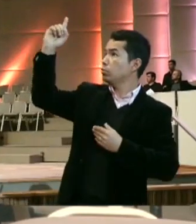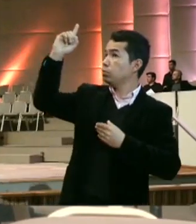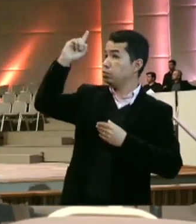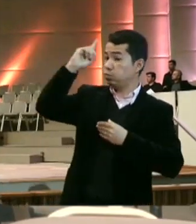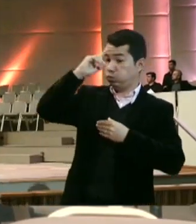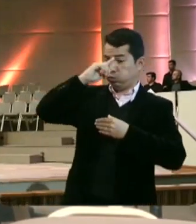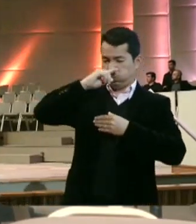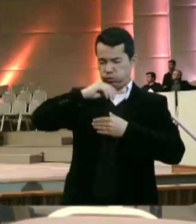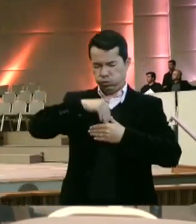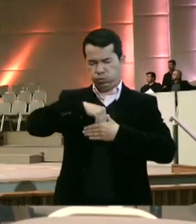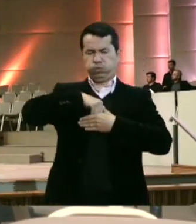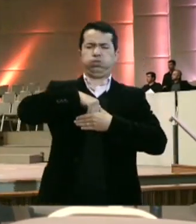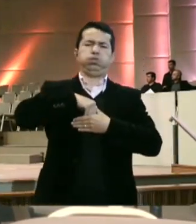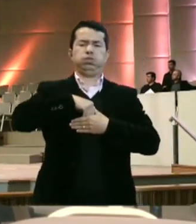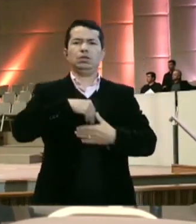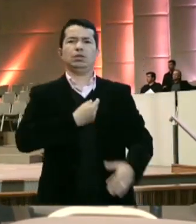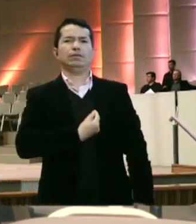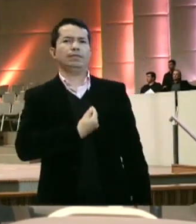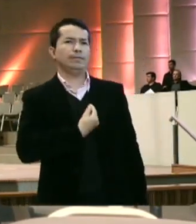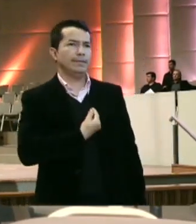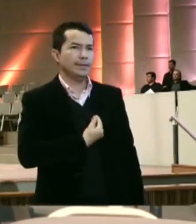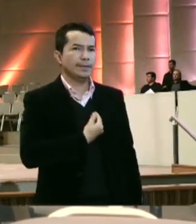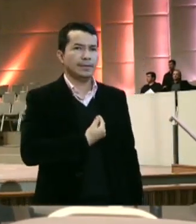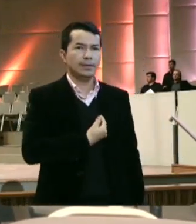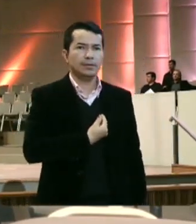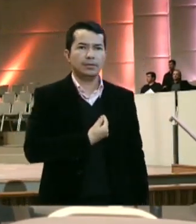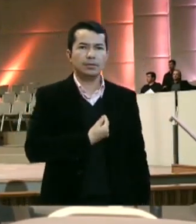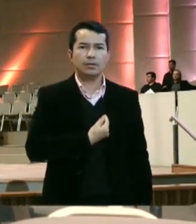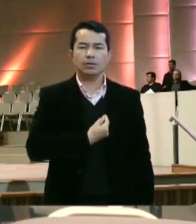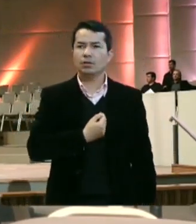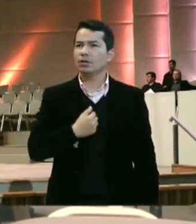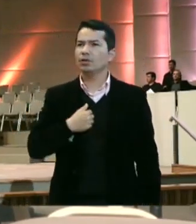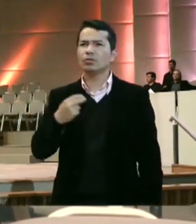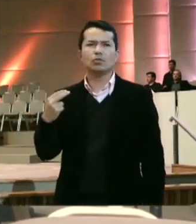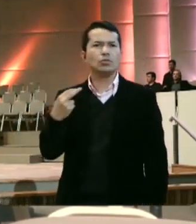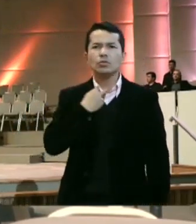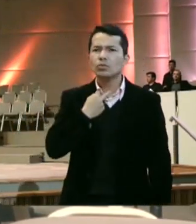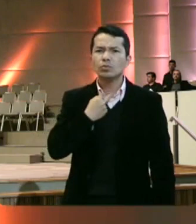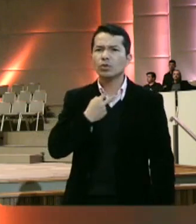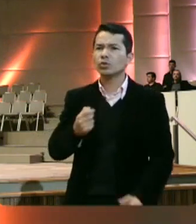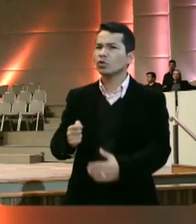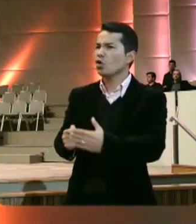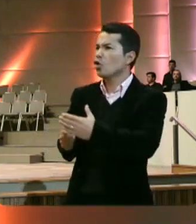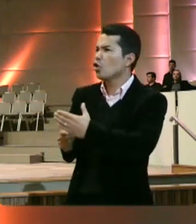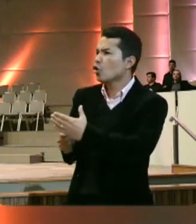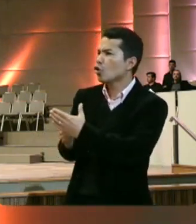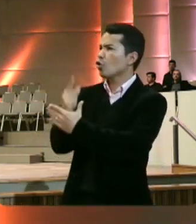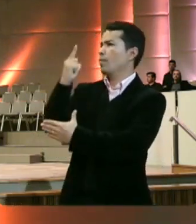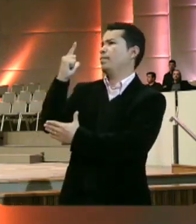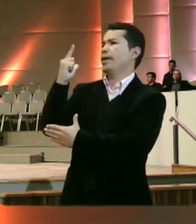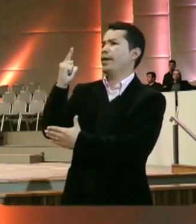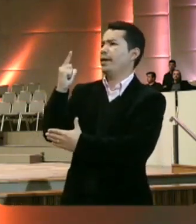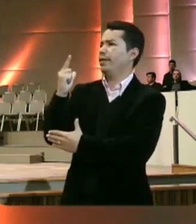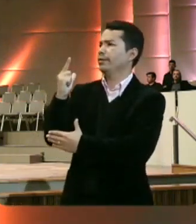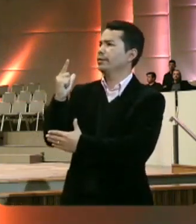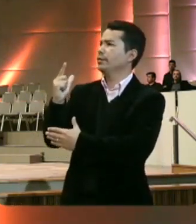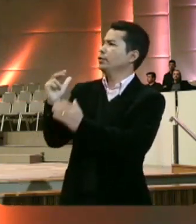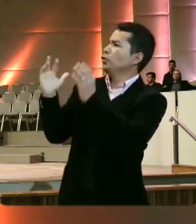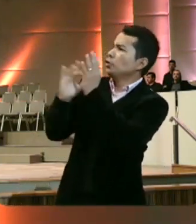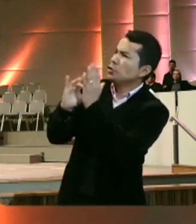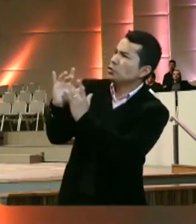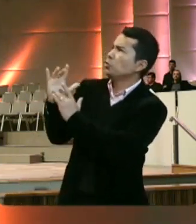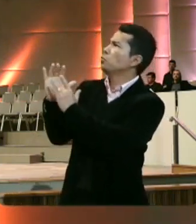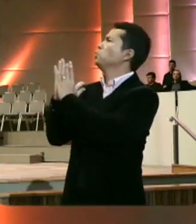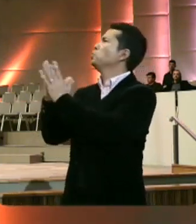nossa história, eu não consigo comprar o favor de Jesus, nem com dinheiro, nem com